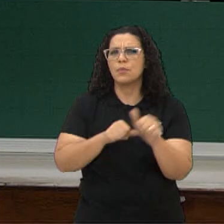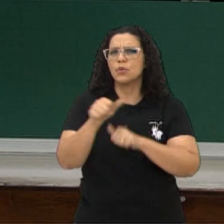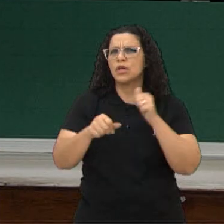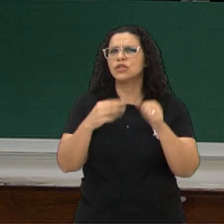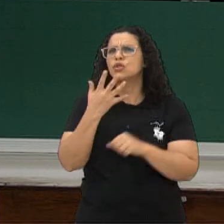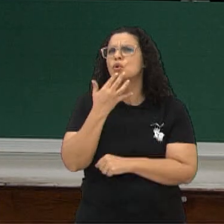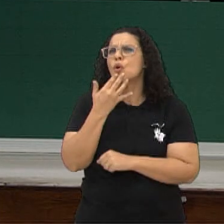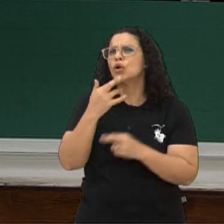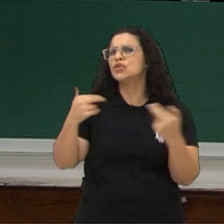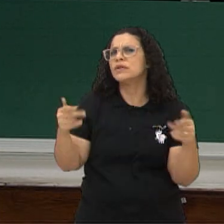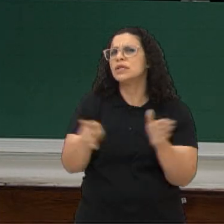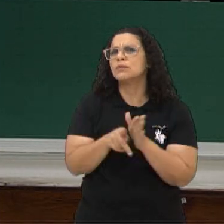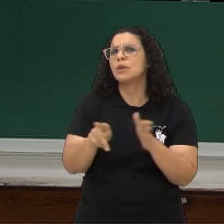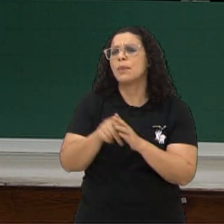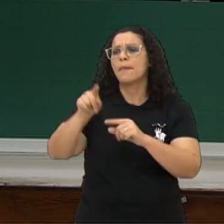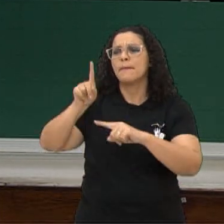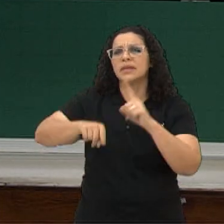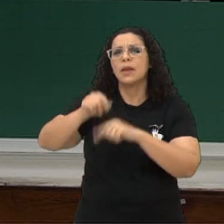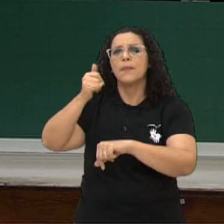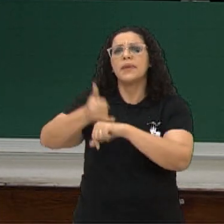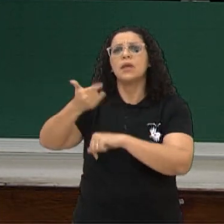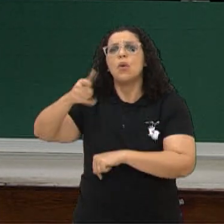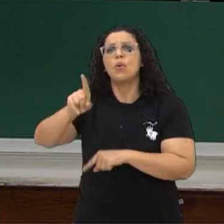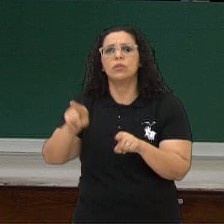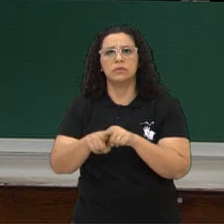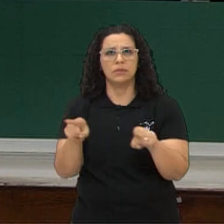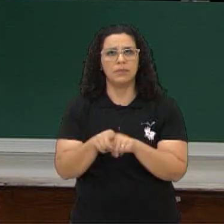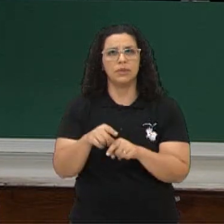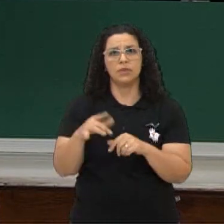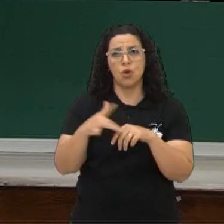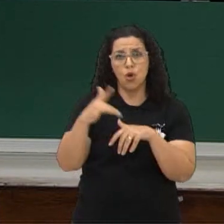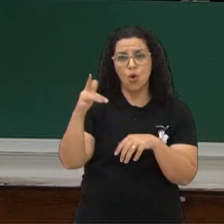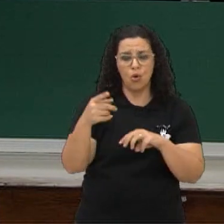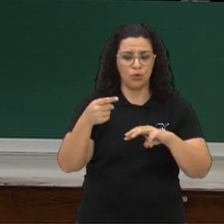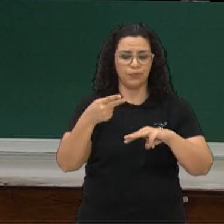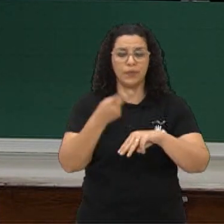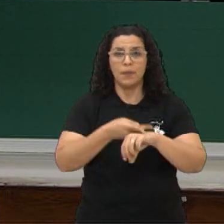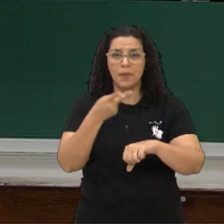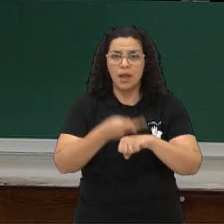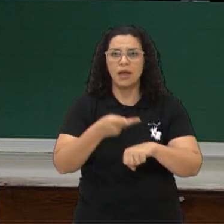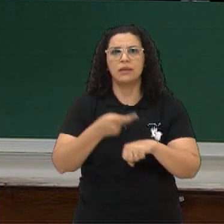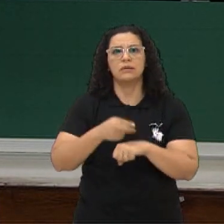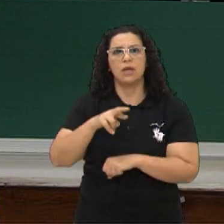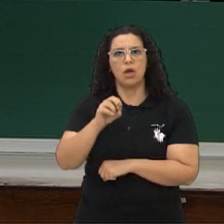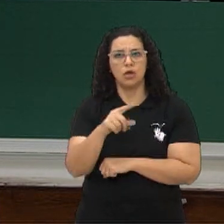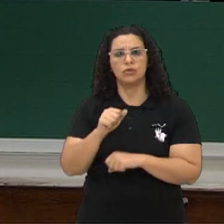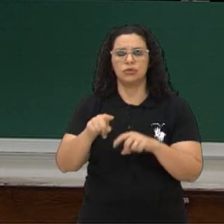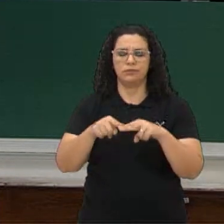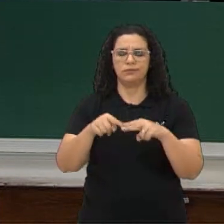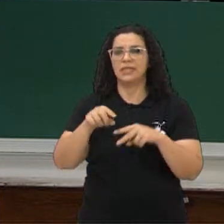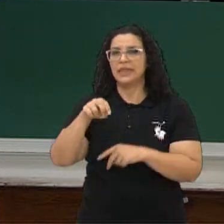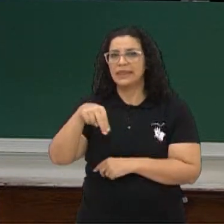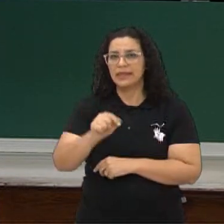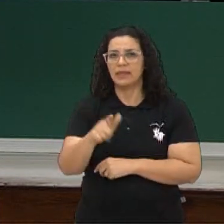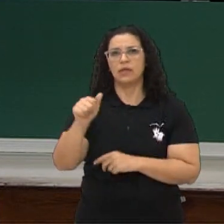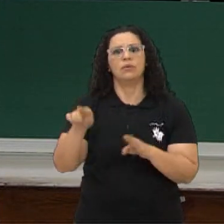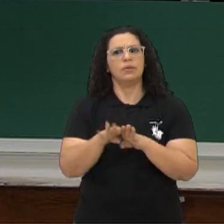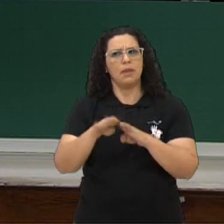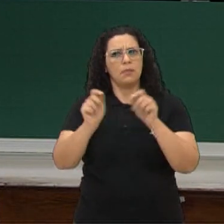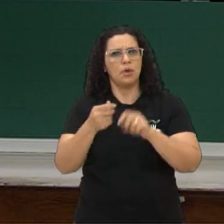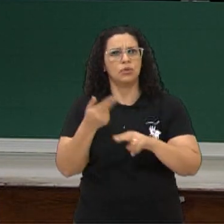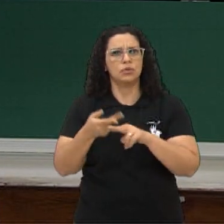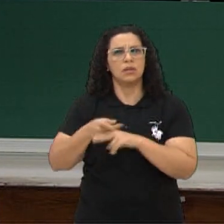uma cobertura de um outro metal. E aí pode ser ouro, prata, ródio, cobre ou níquel. E aí, no processo de